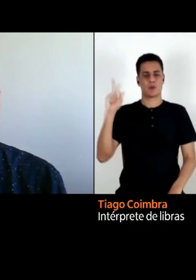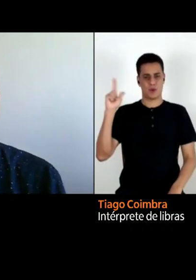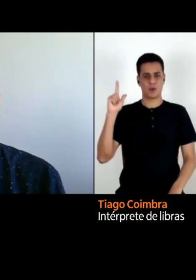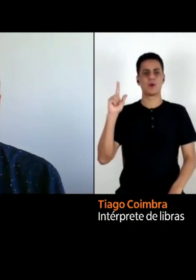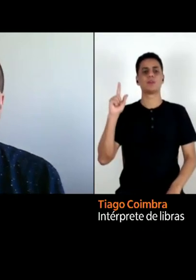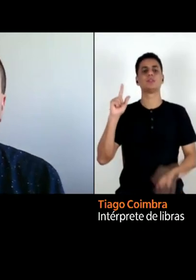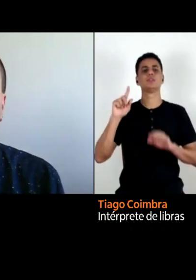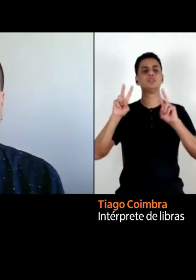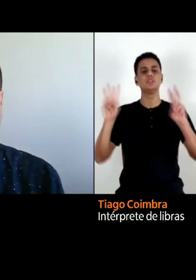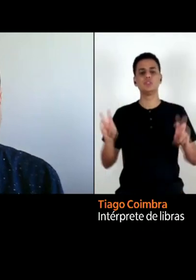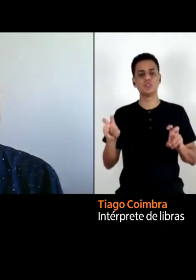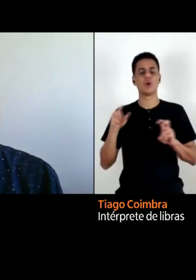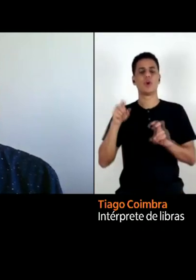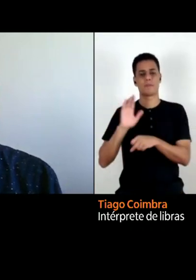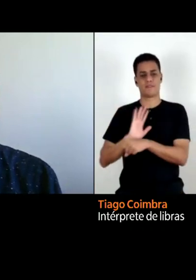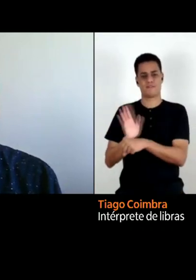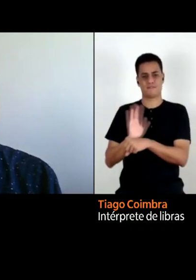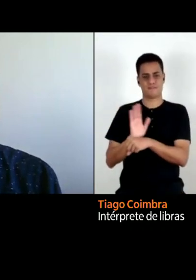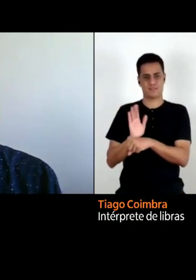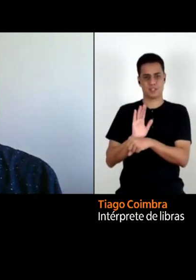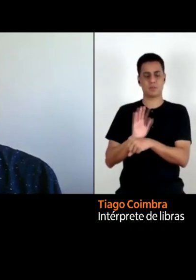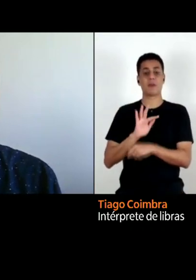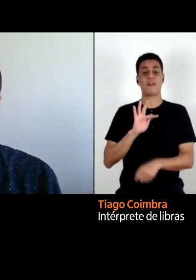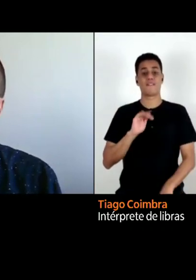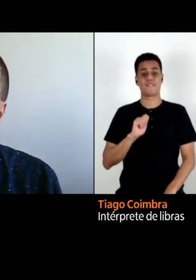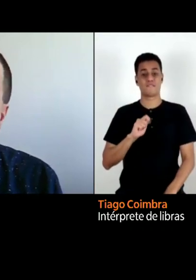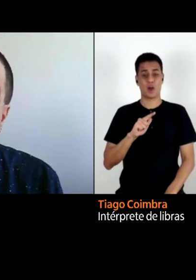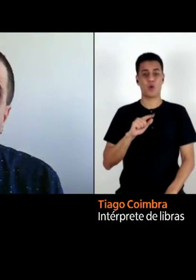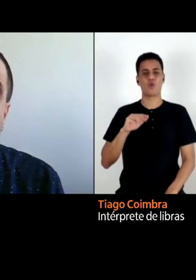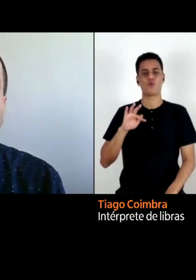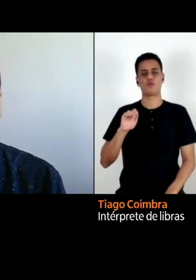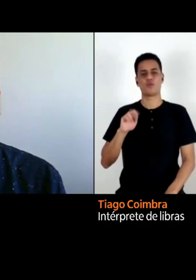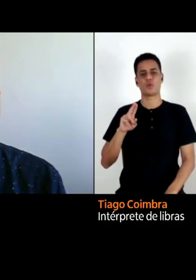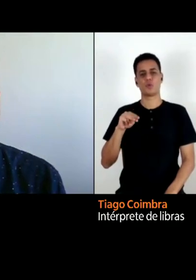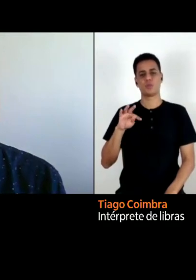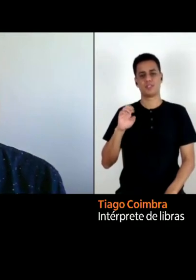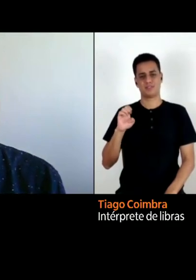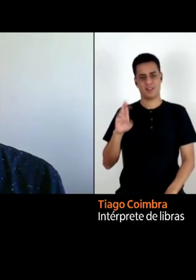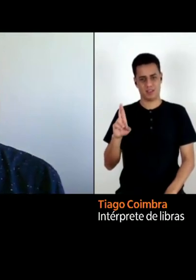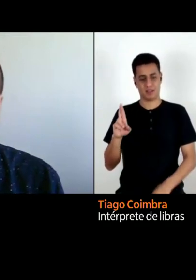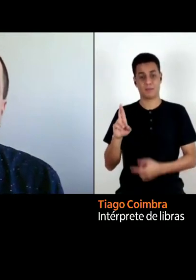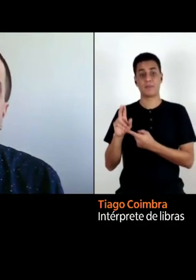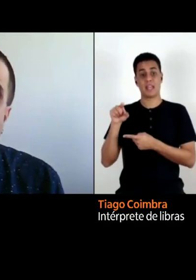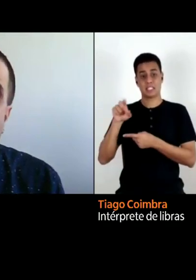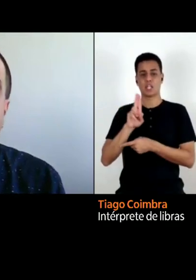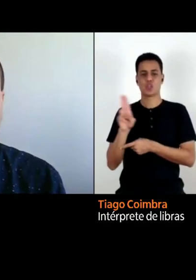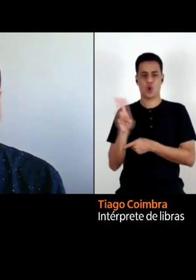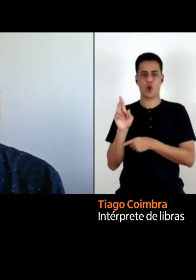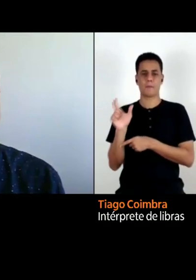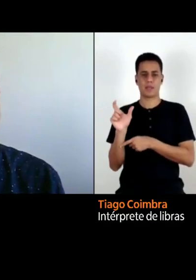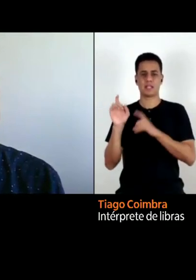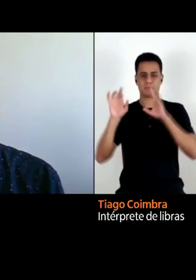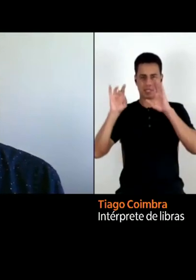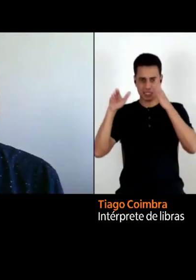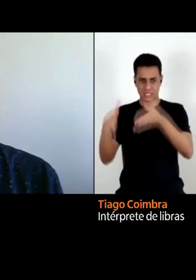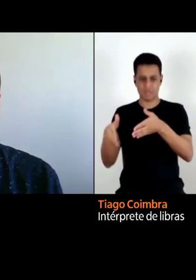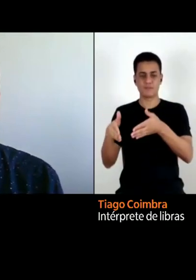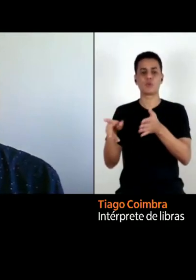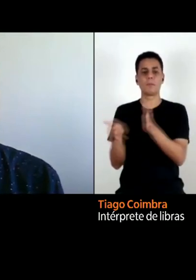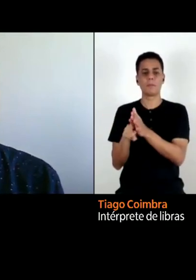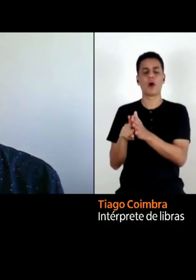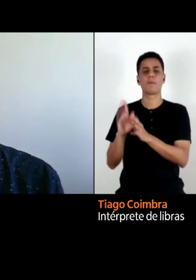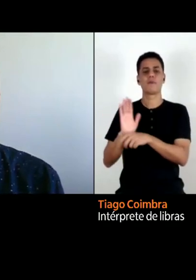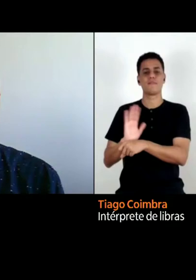footage. Found footage é uma denominação específica para filmes experimentais que trabalham